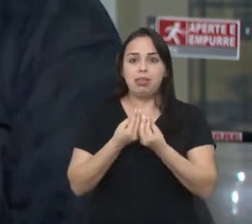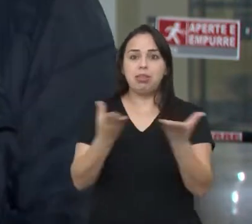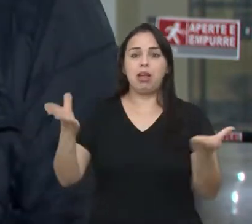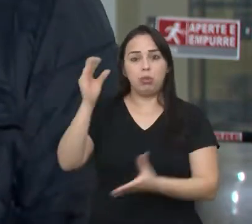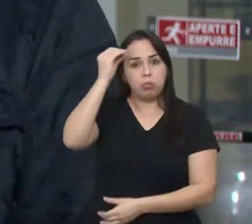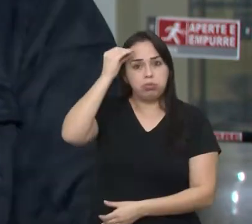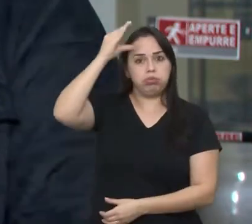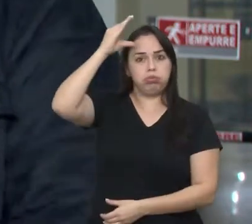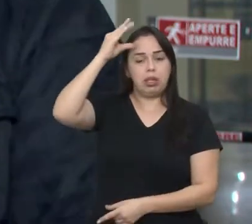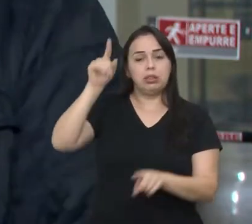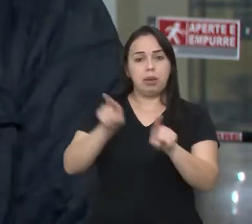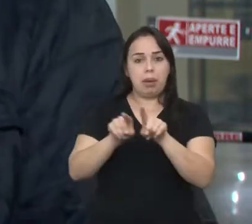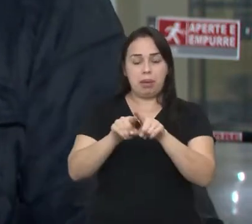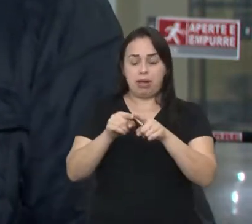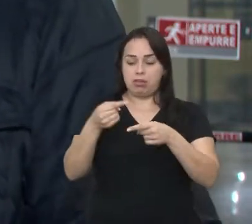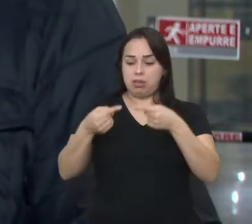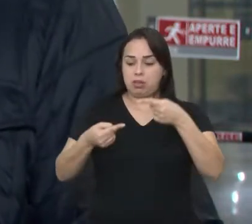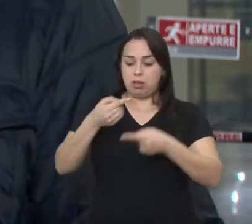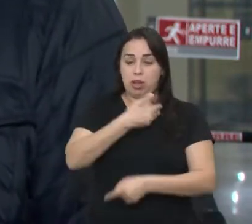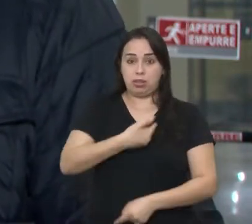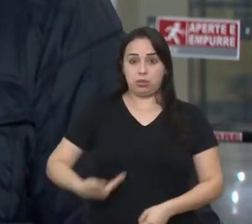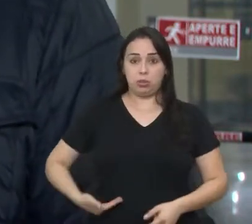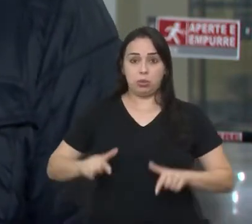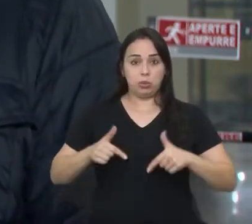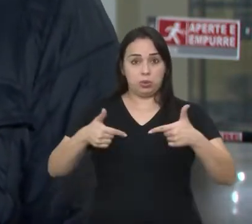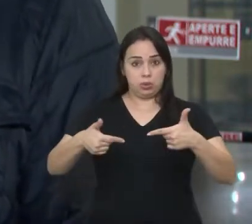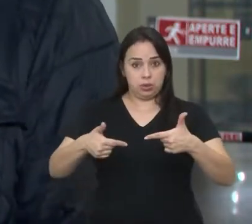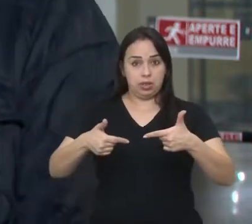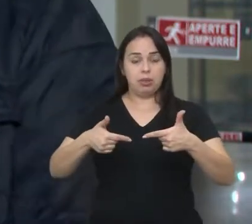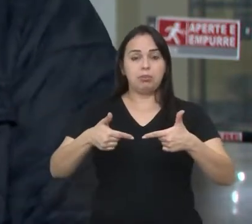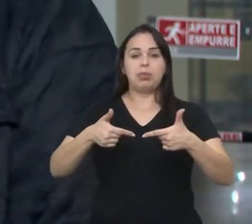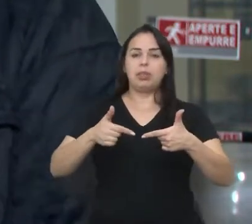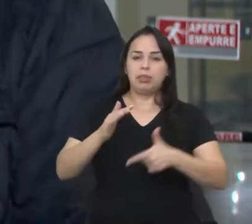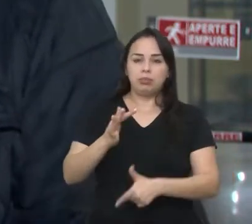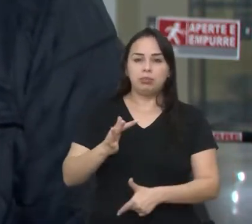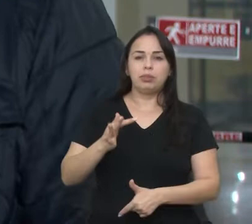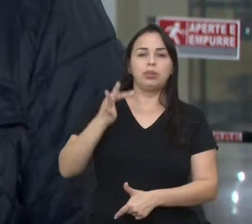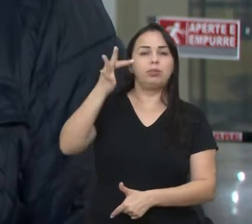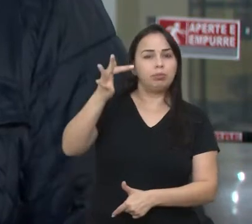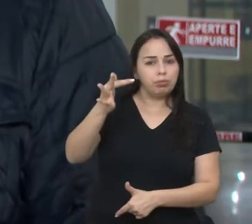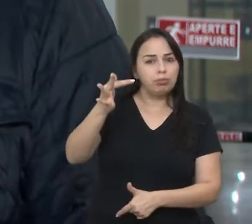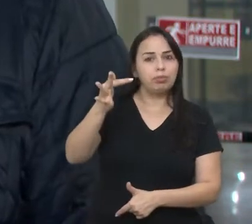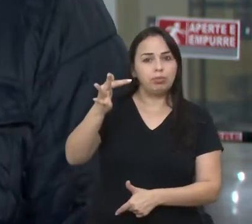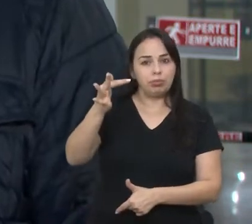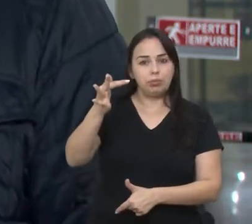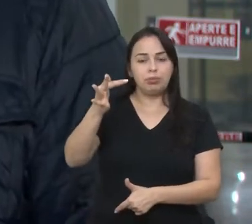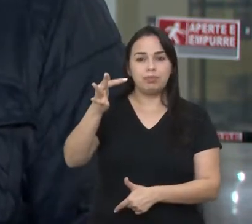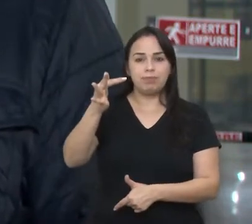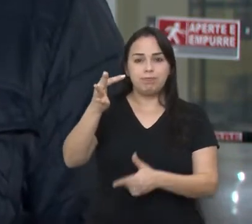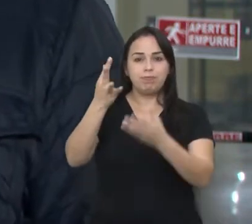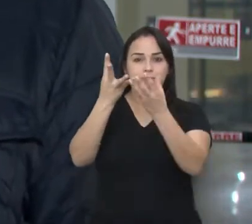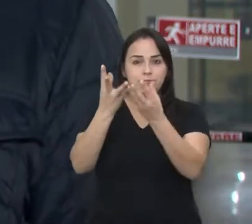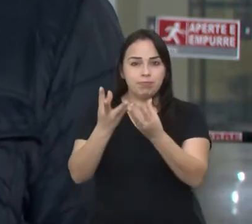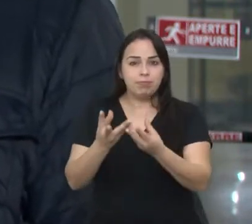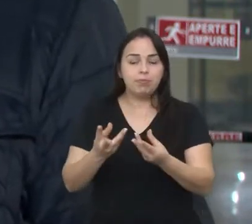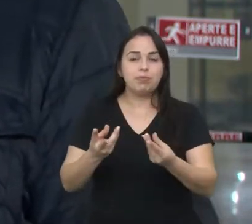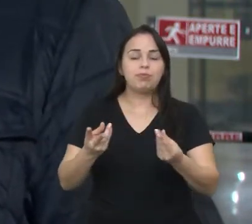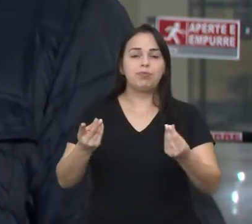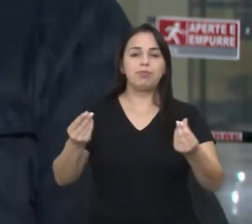conhecimento, estamos discutindo políticas públicas para que os resultados, né, para esta questão